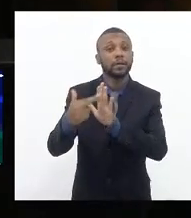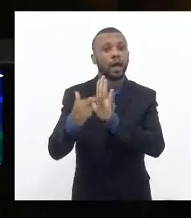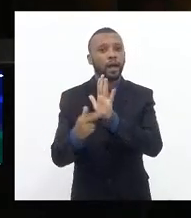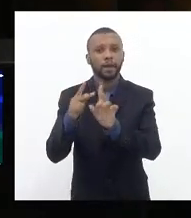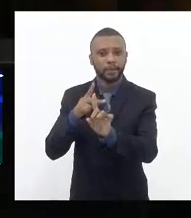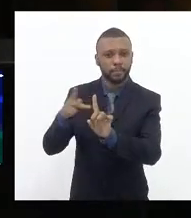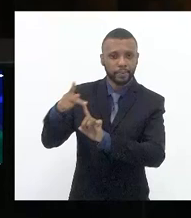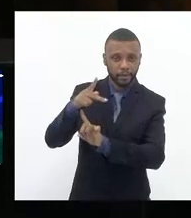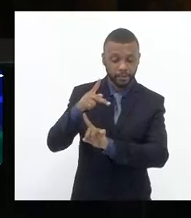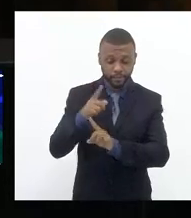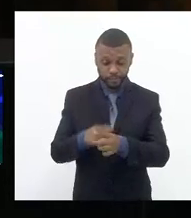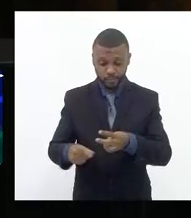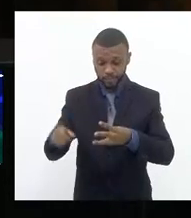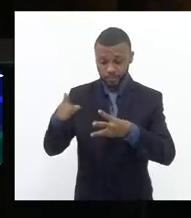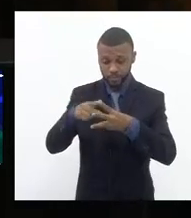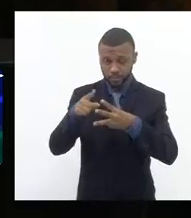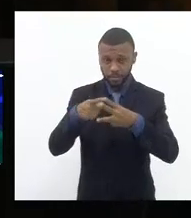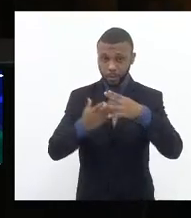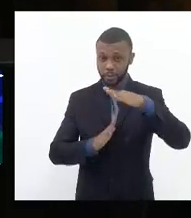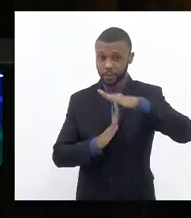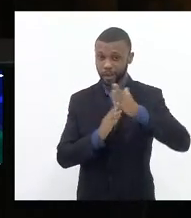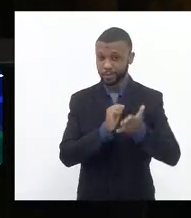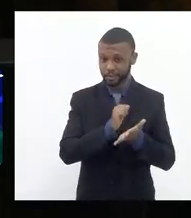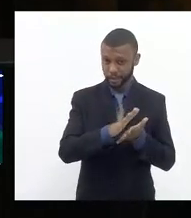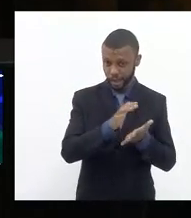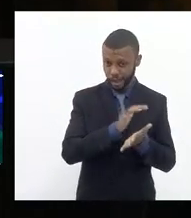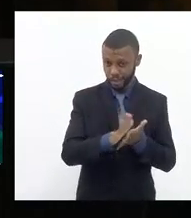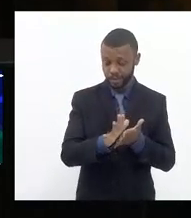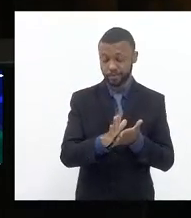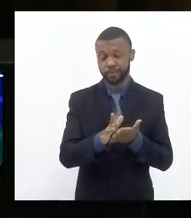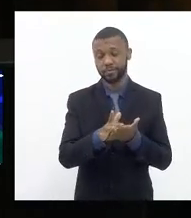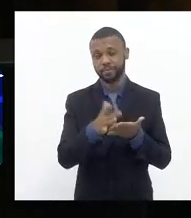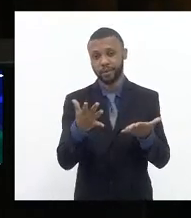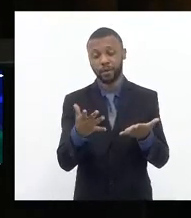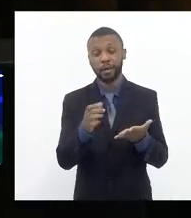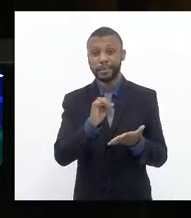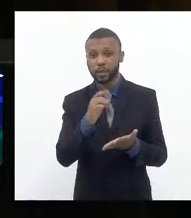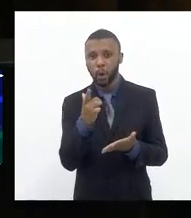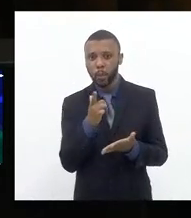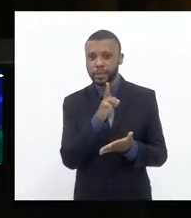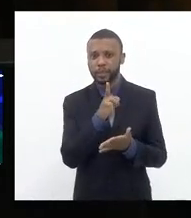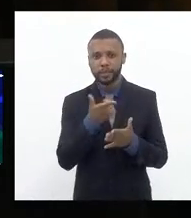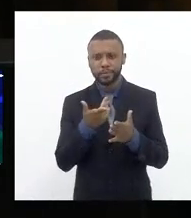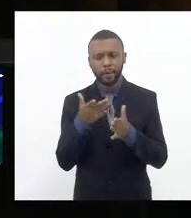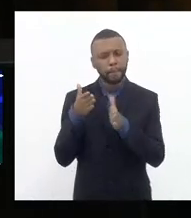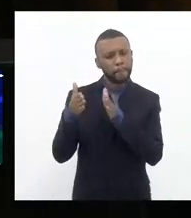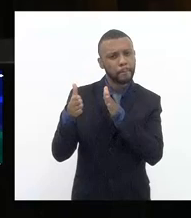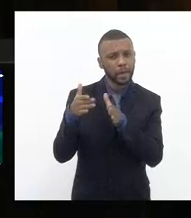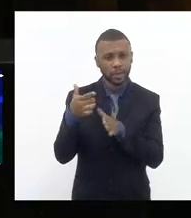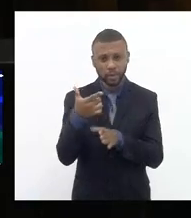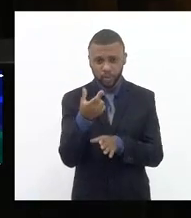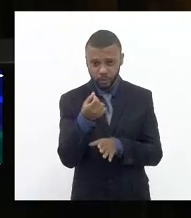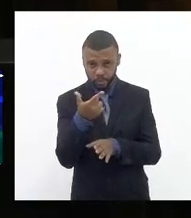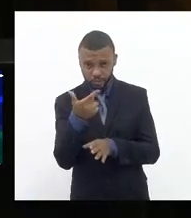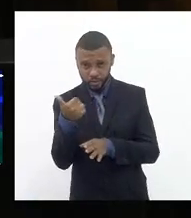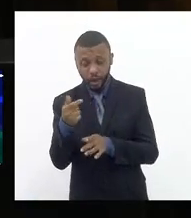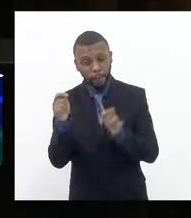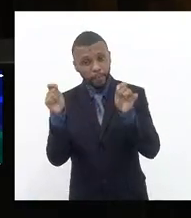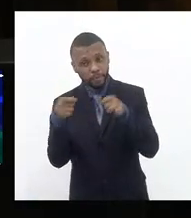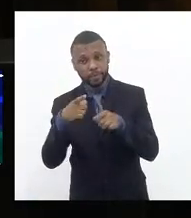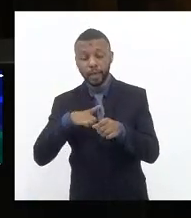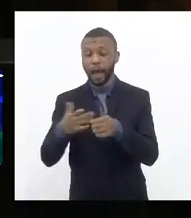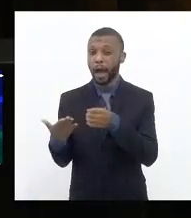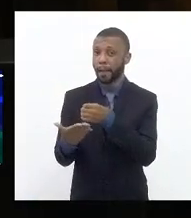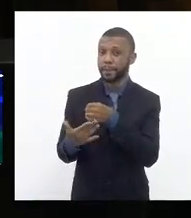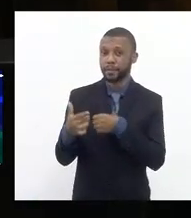quero dizer para vocês o seguinte: por mais que a gente consiga chegar à base de 2021, e é possível chegar à base de 2021,